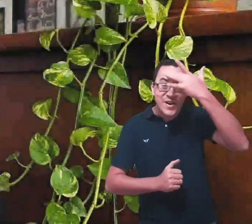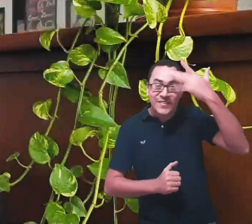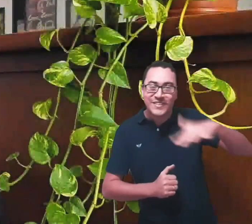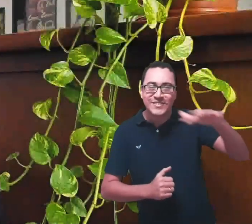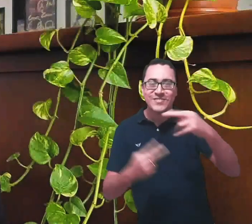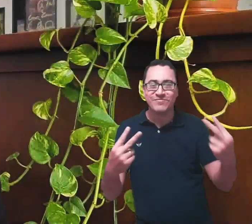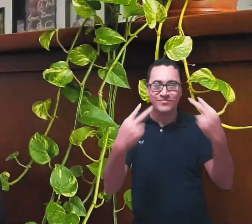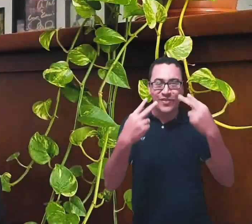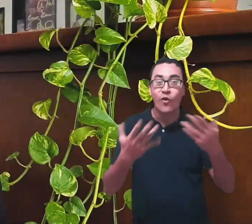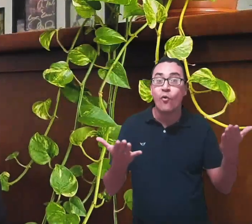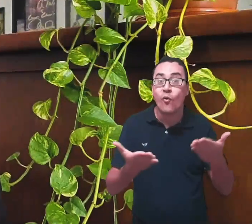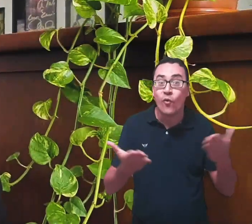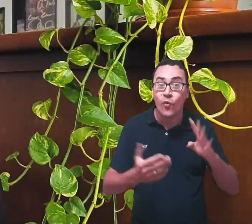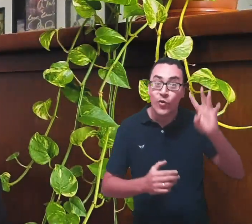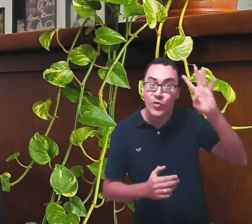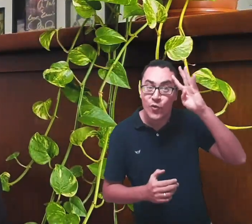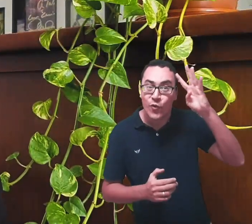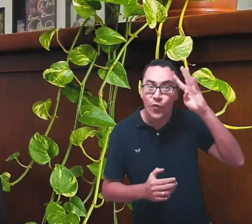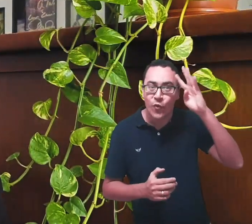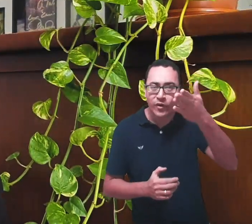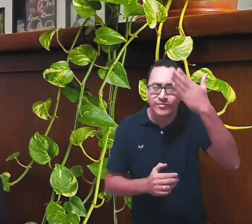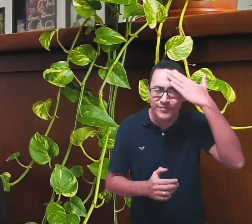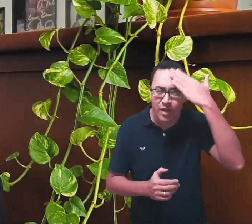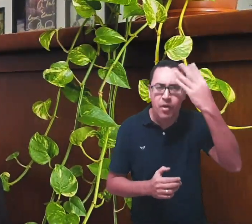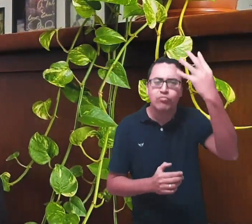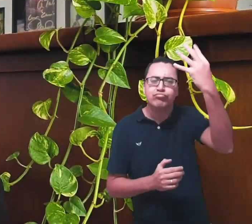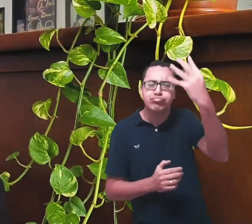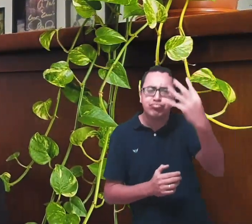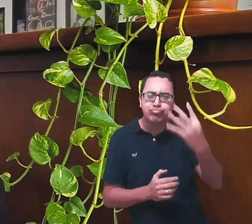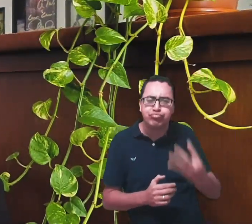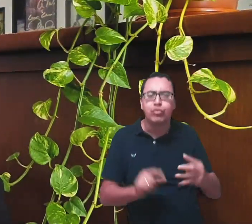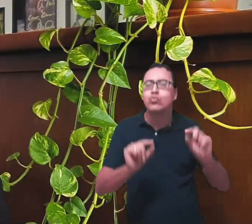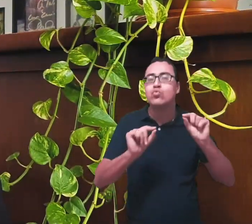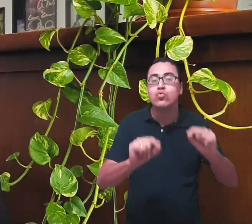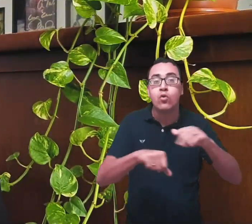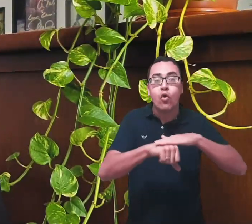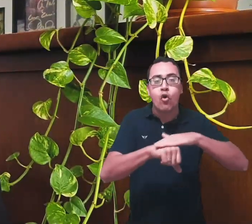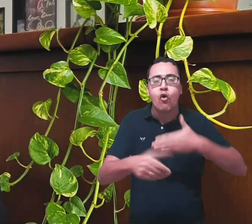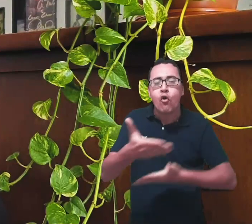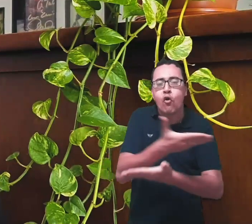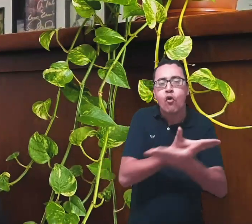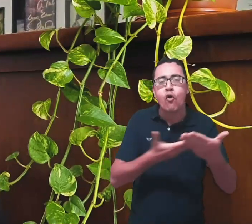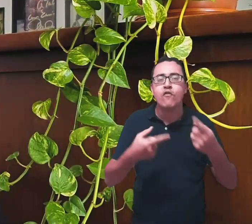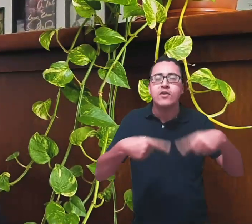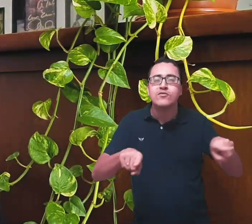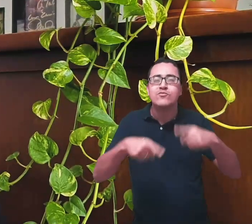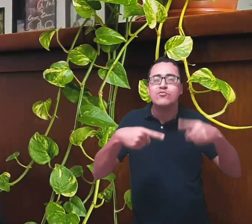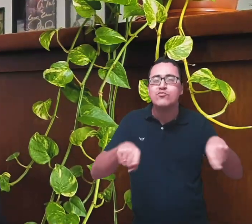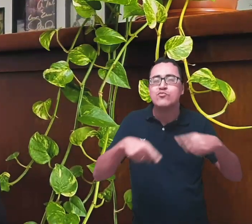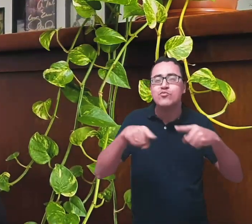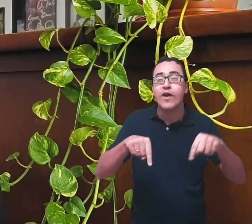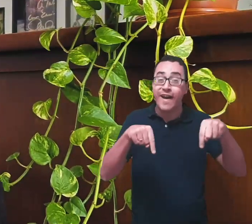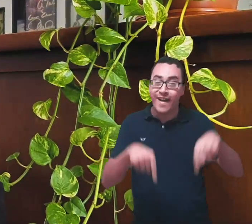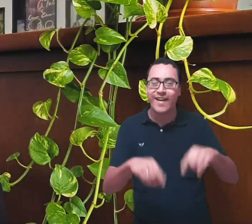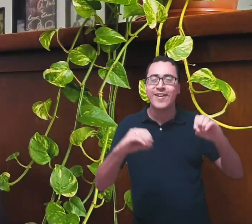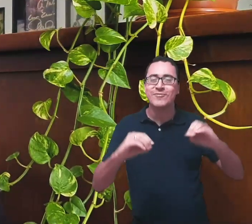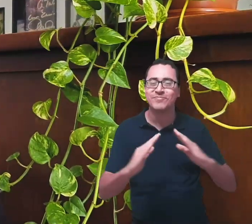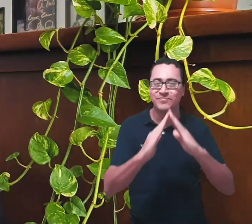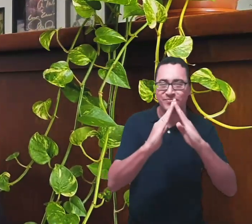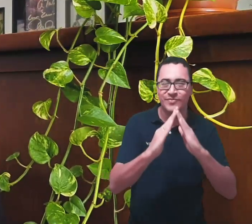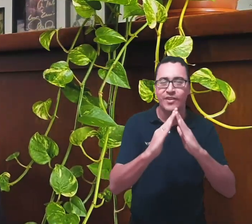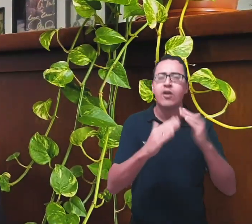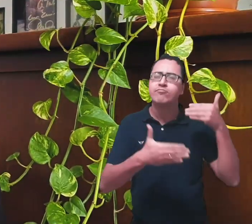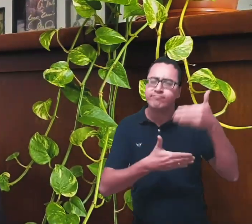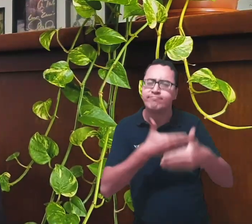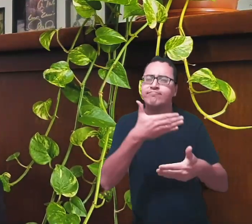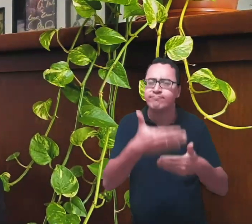Oi pessoal, hoje é quarta-feira e como em toda quarta-feira a gente tem falando de música dentro do Saberes em Casa. E pouco a pouco a gente vai